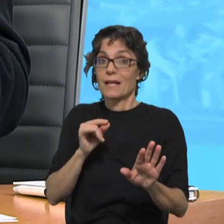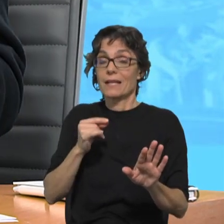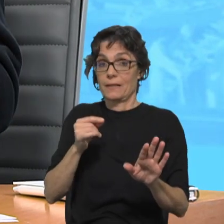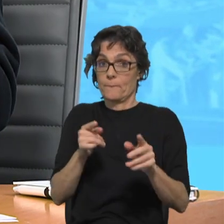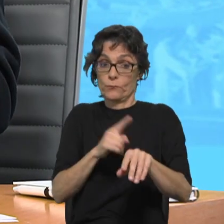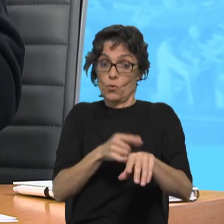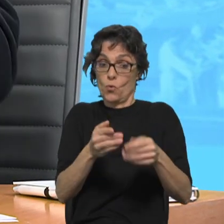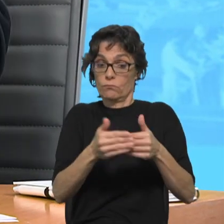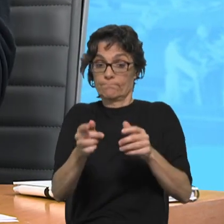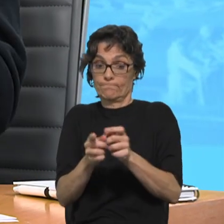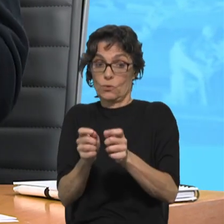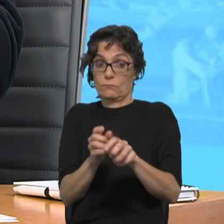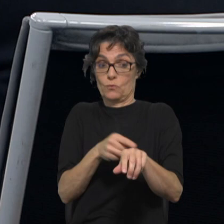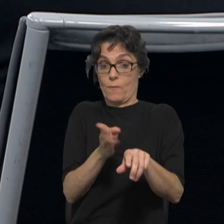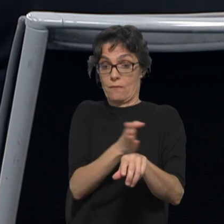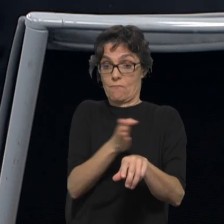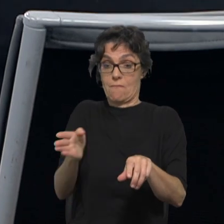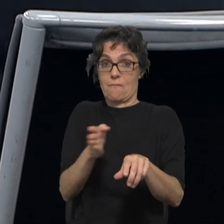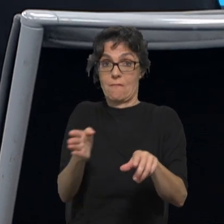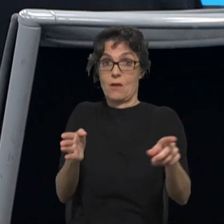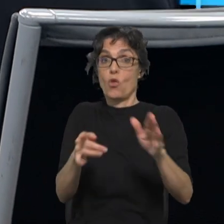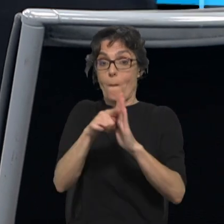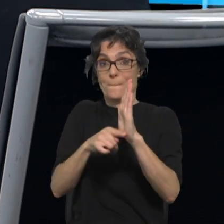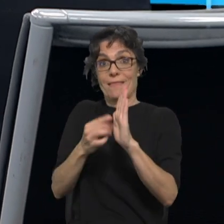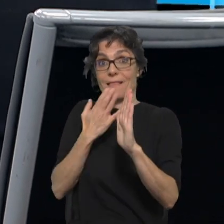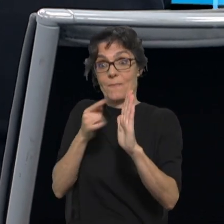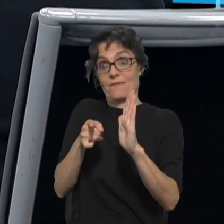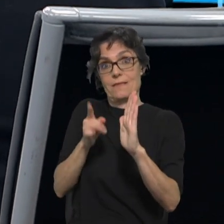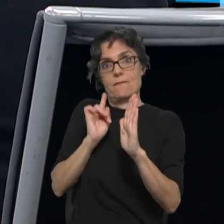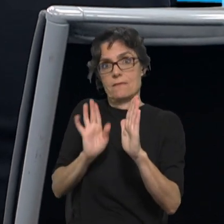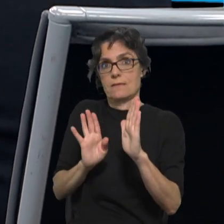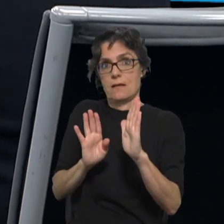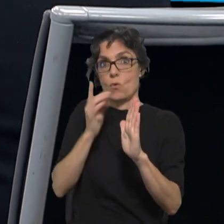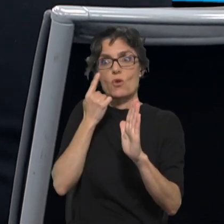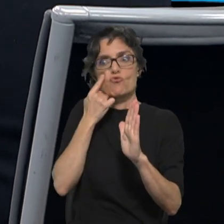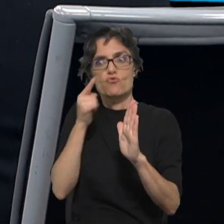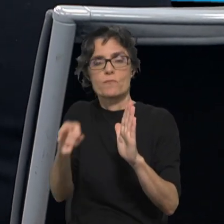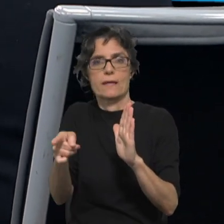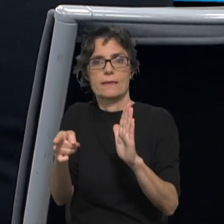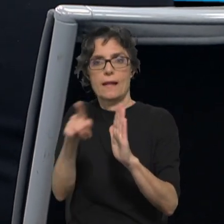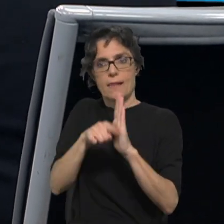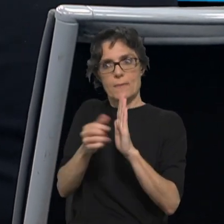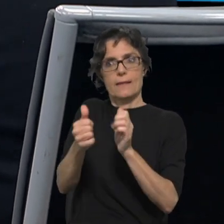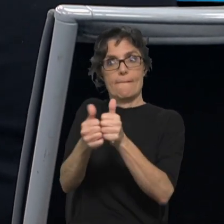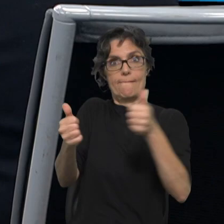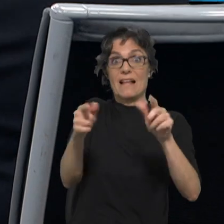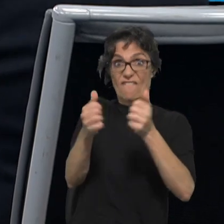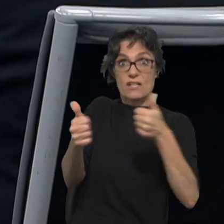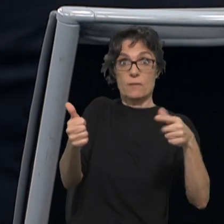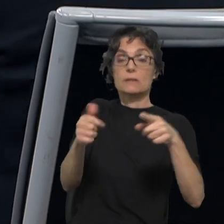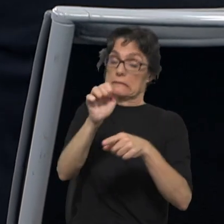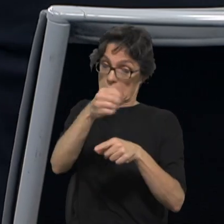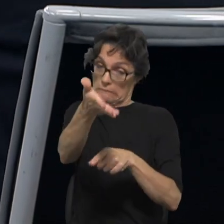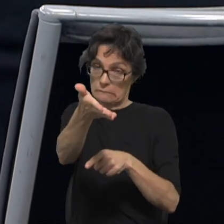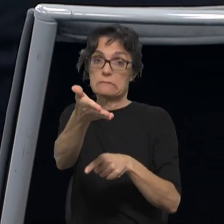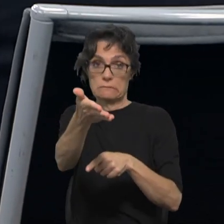os processos, têm de se tomar medidas preventivas claras. E as medidas preventivas, como eu disse atrás,